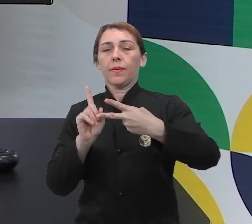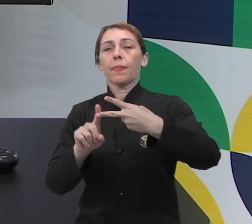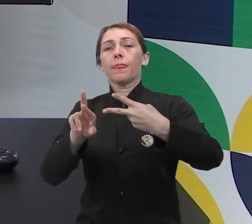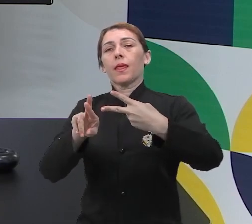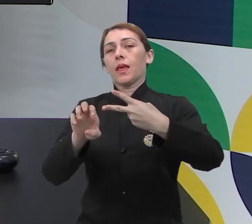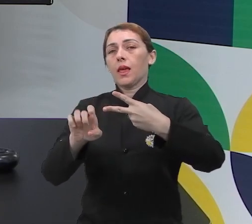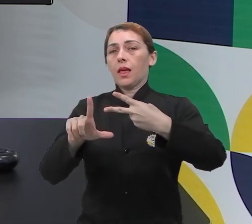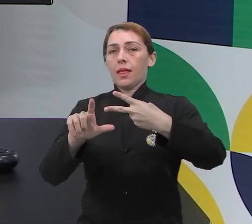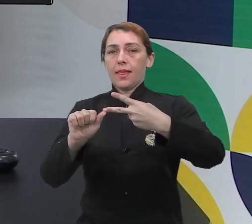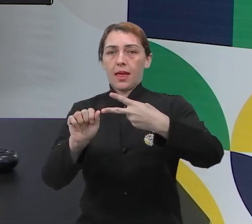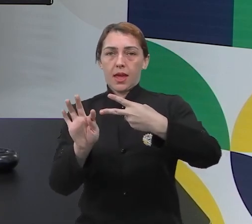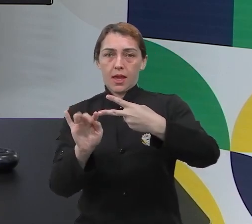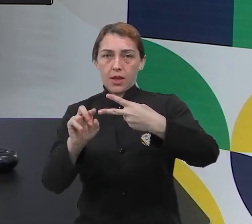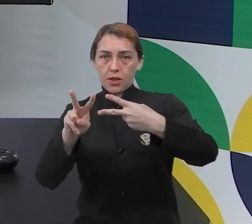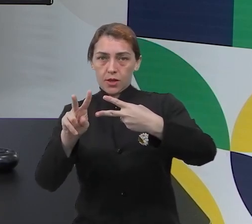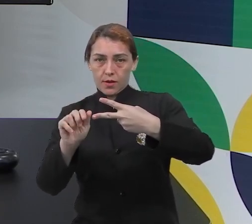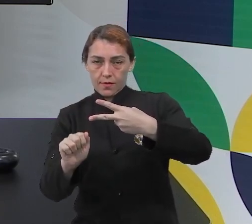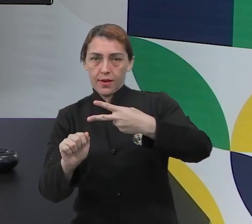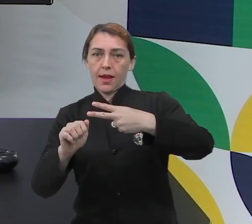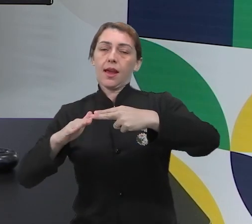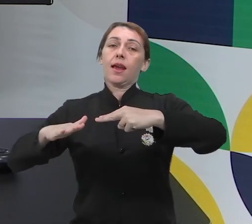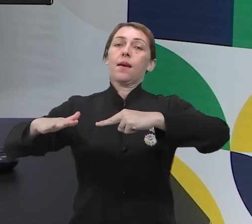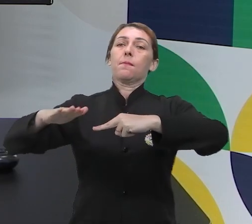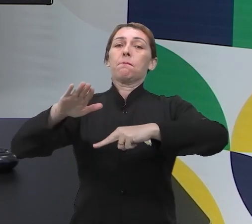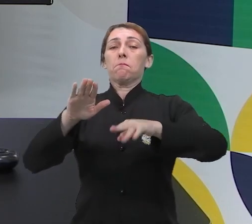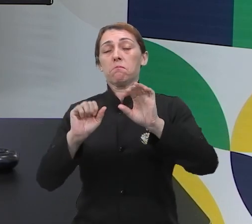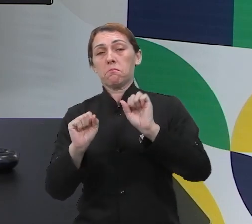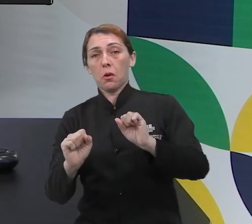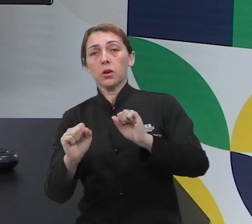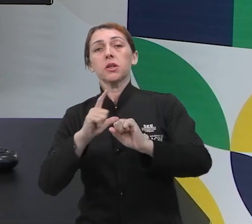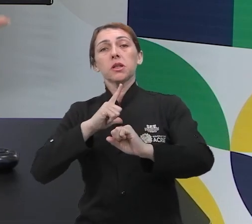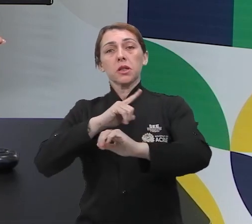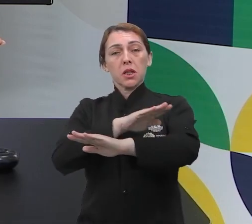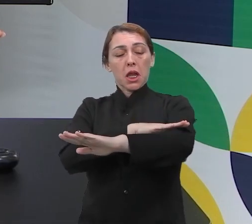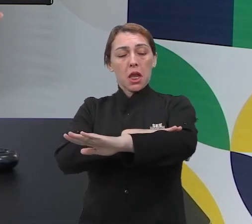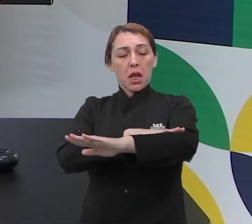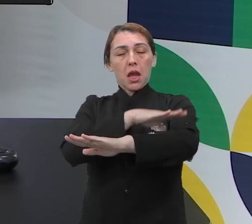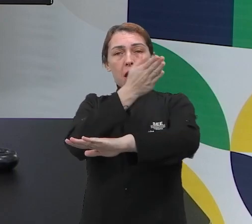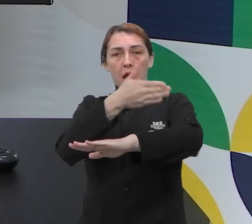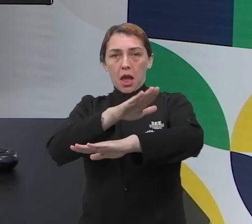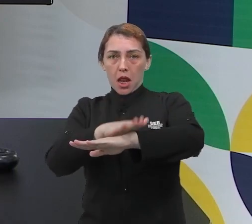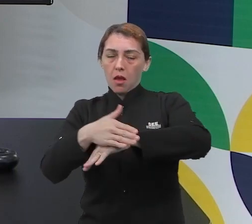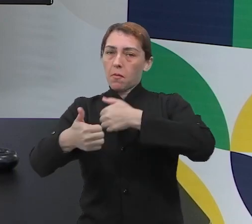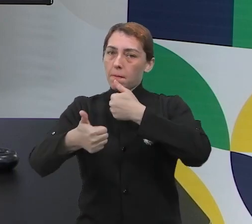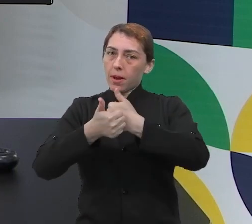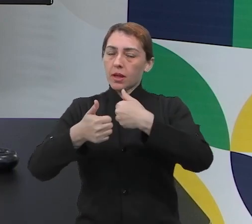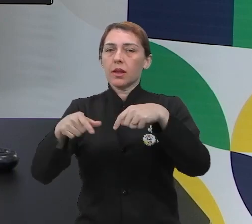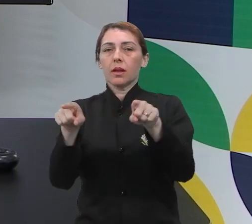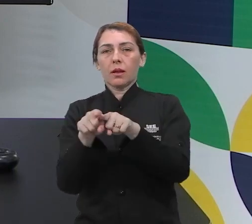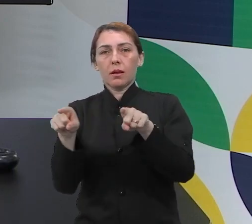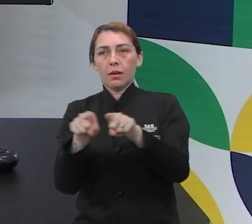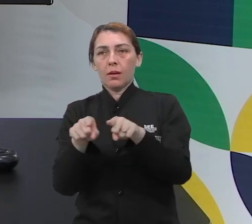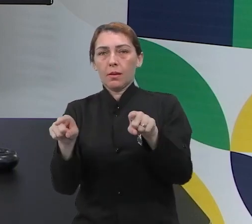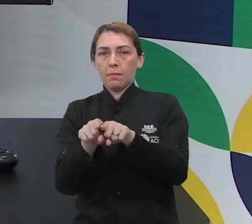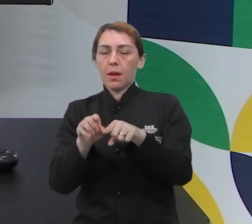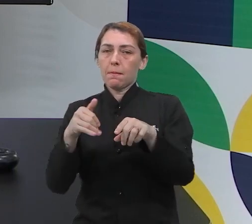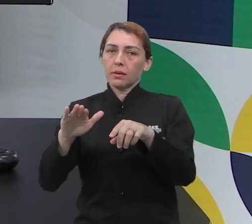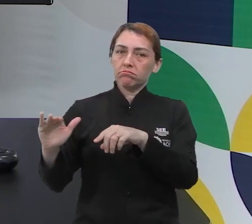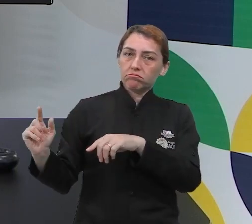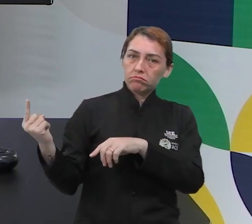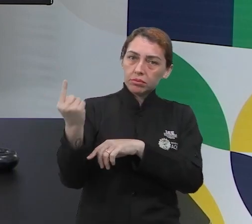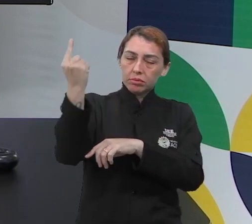depressão relativa é aquela que está ali, pode ter relevos ao seu redor, né, com altitudes mais